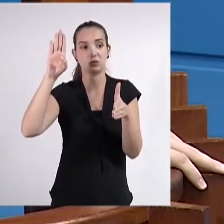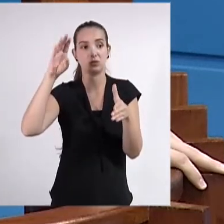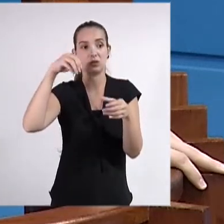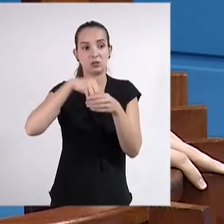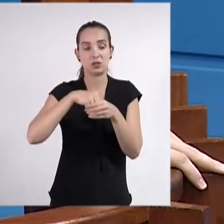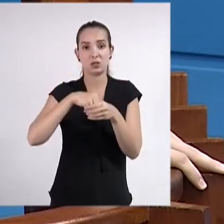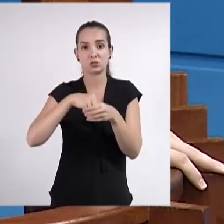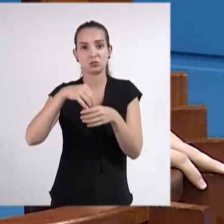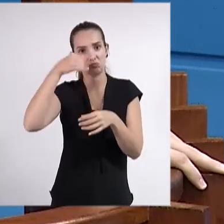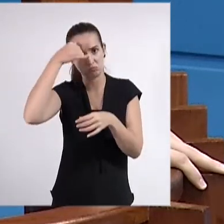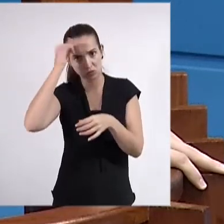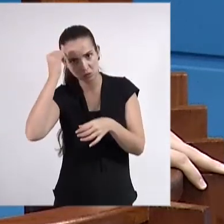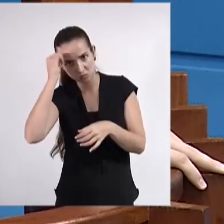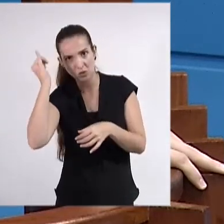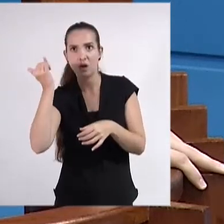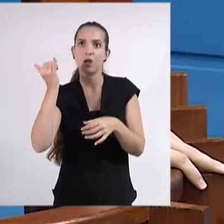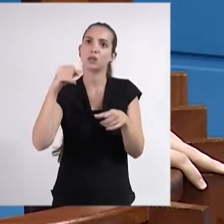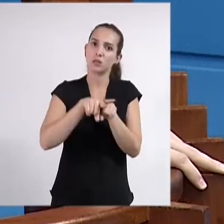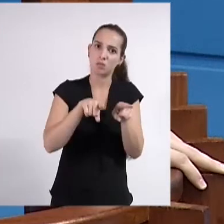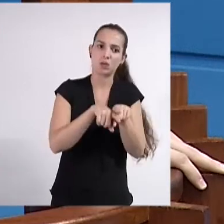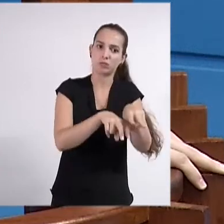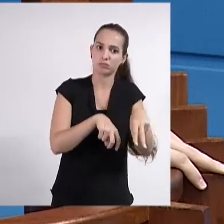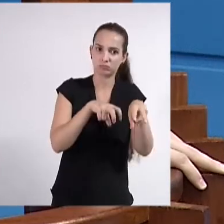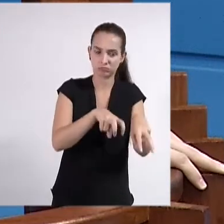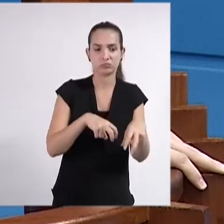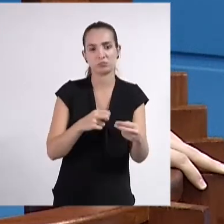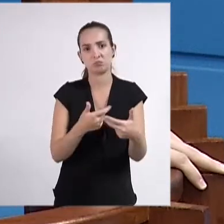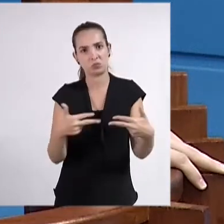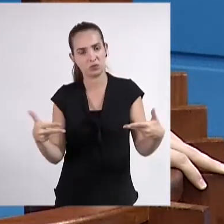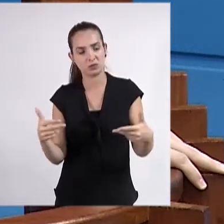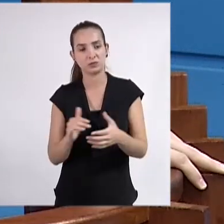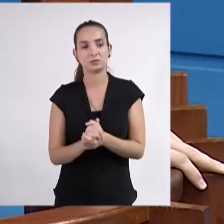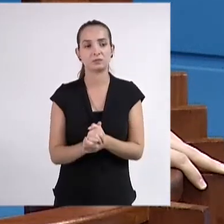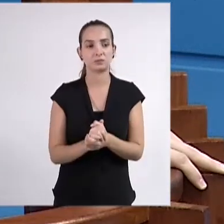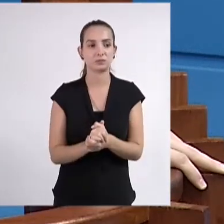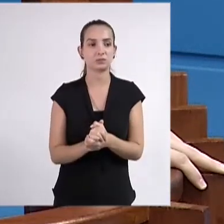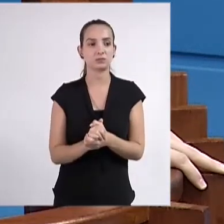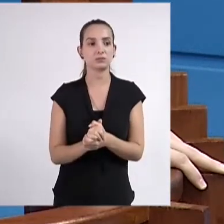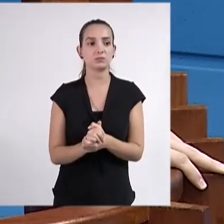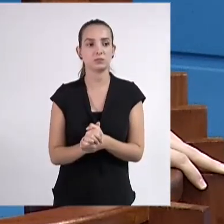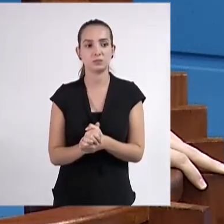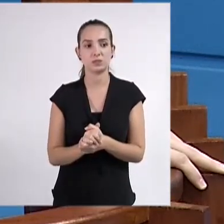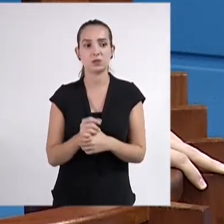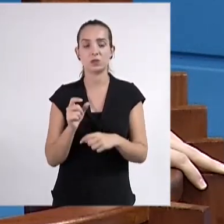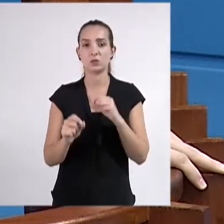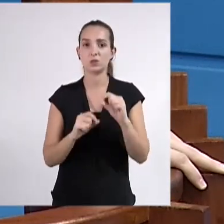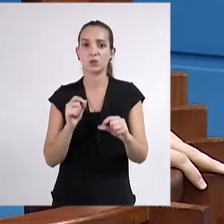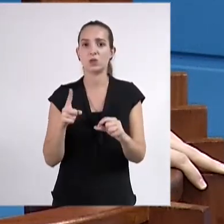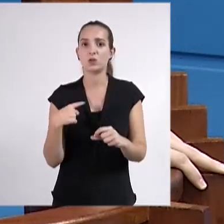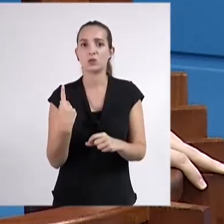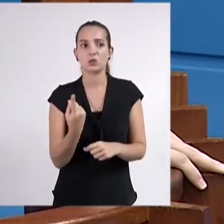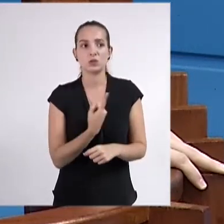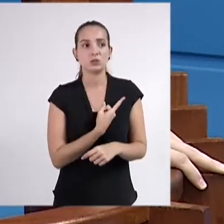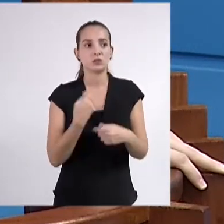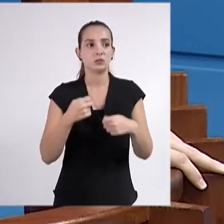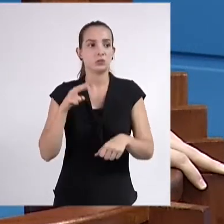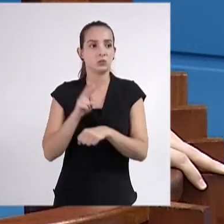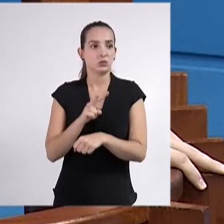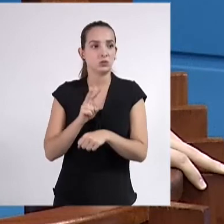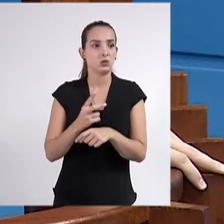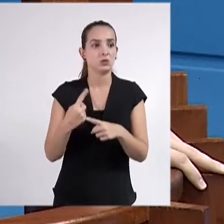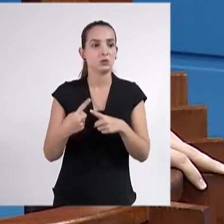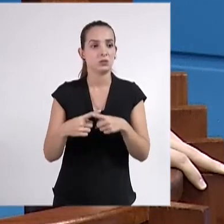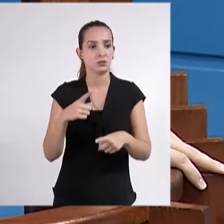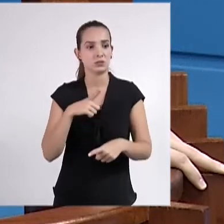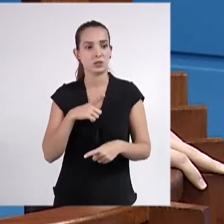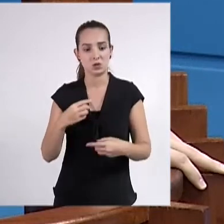dentro da área de pecuária, da agricultura. Basicamente, uma desatenção aí do Ministério da Economia